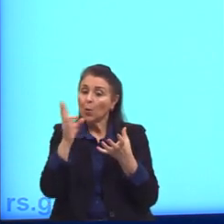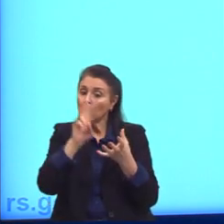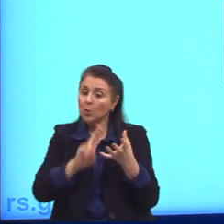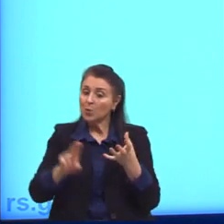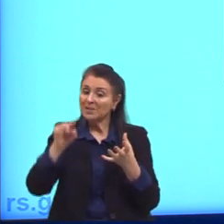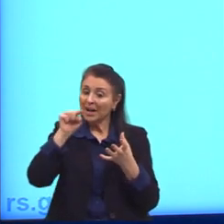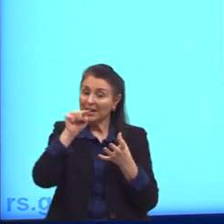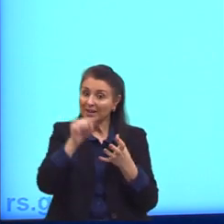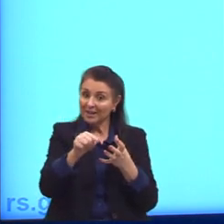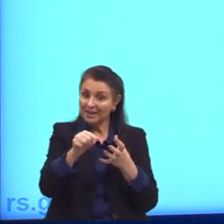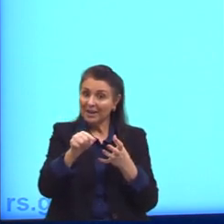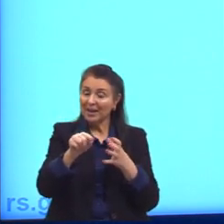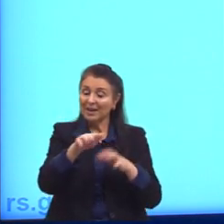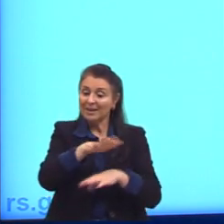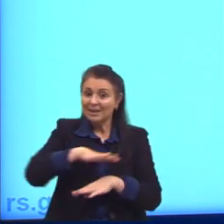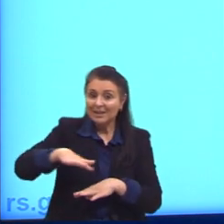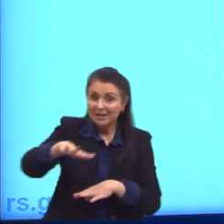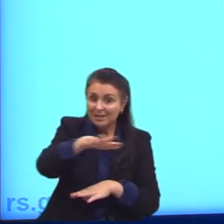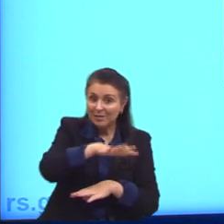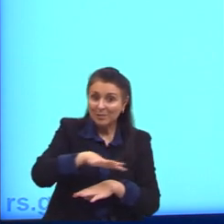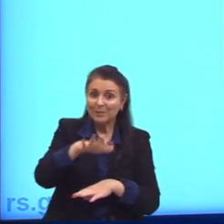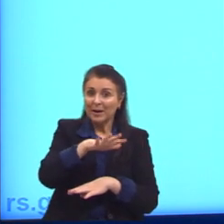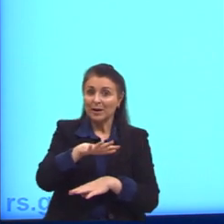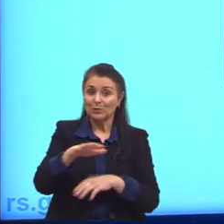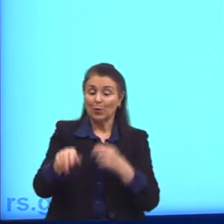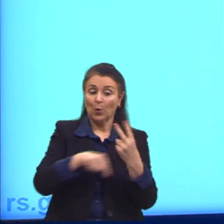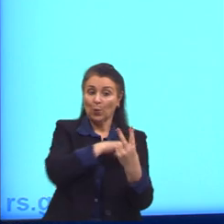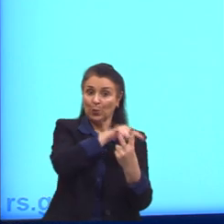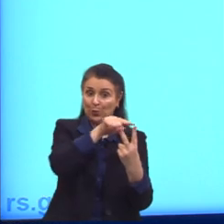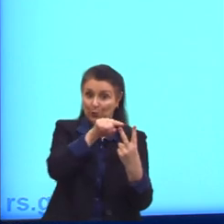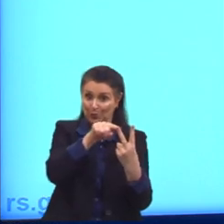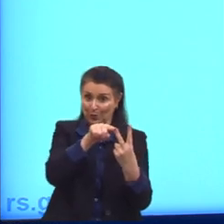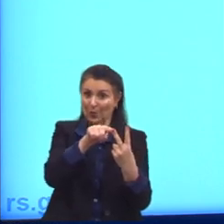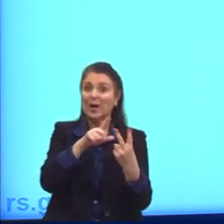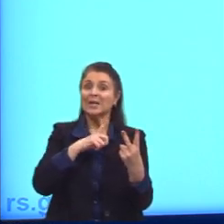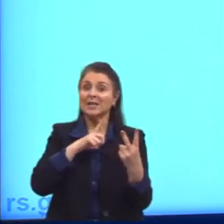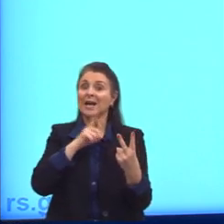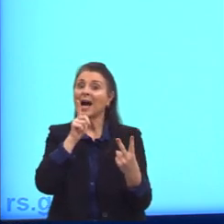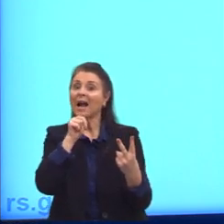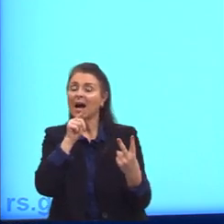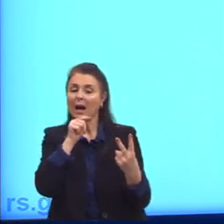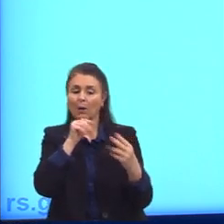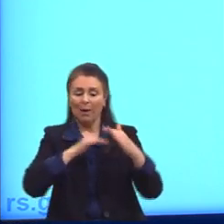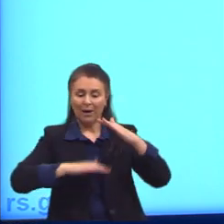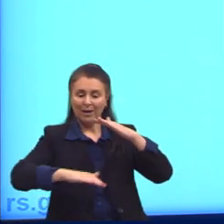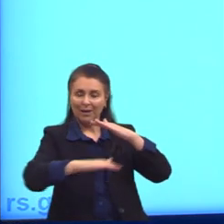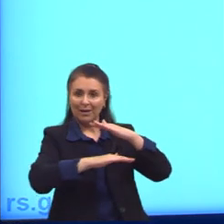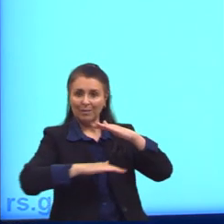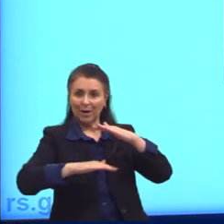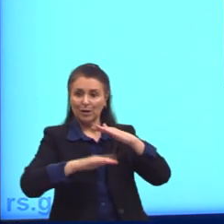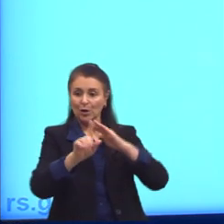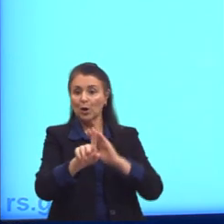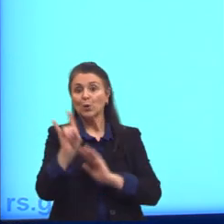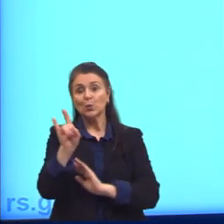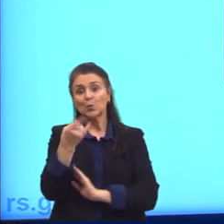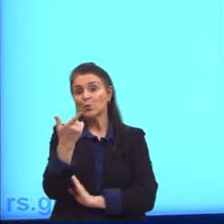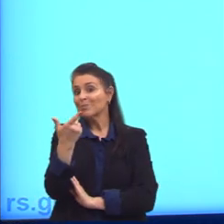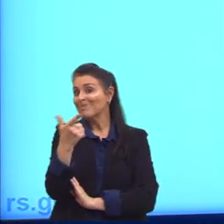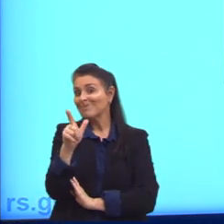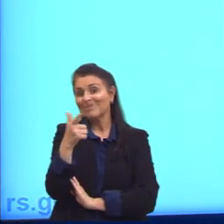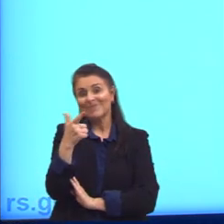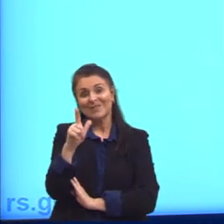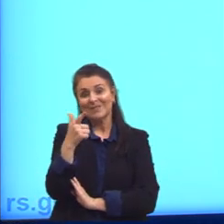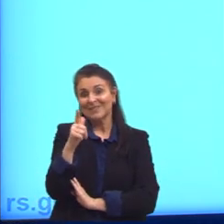cubo aqui então vejam que nesses dois primeiros casos a gente tinha água né em baixo aqui a gente não tem